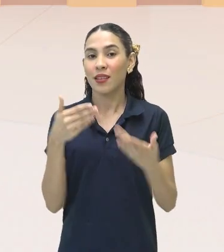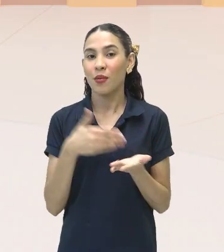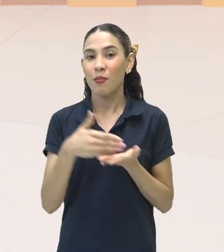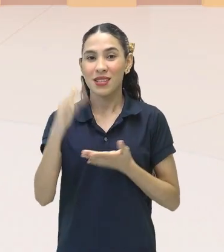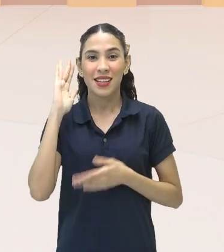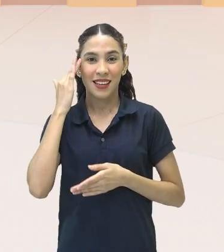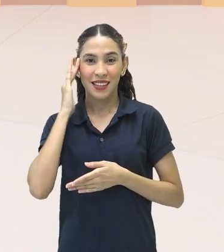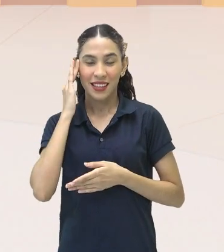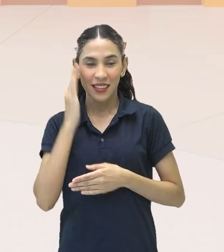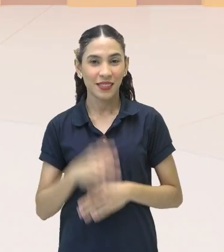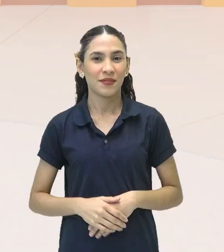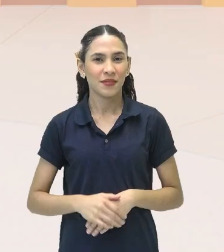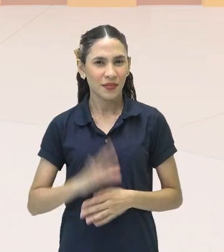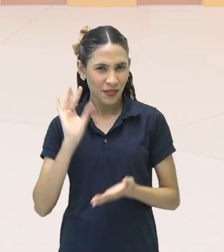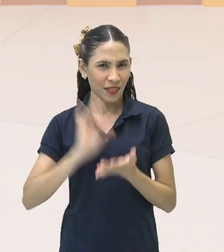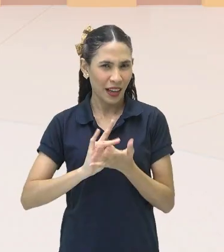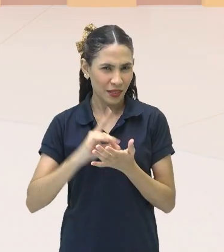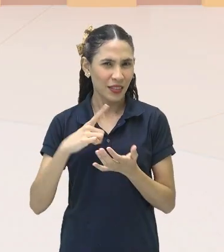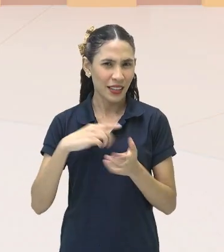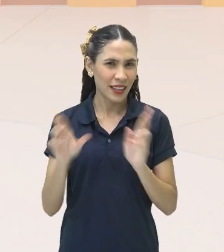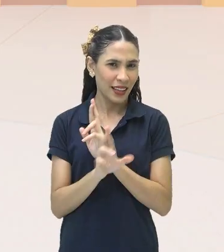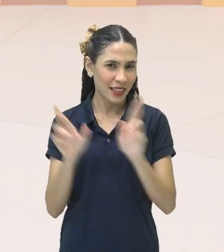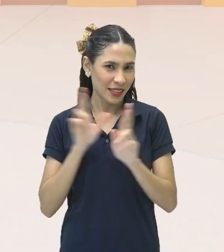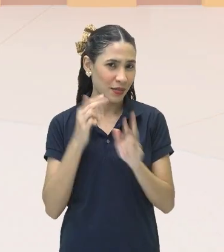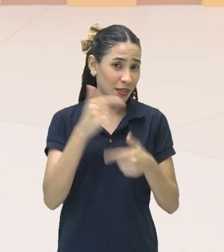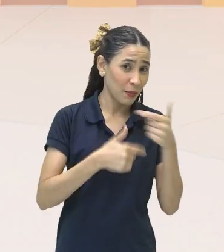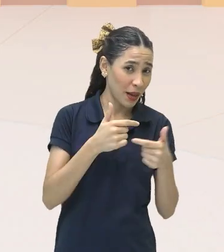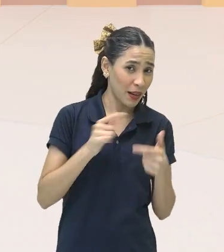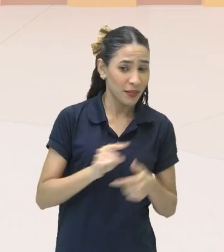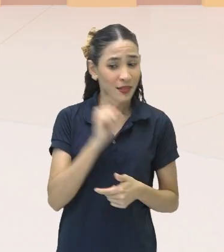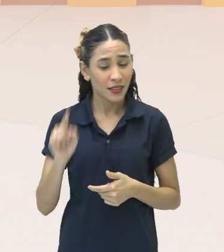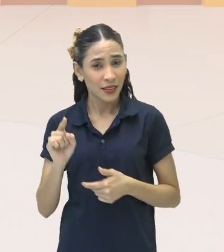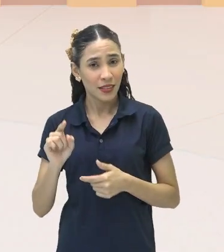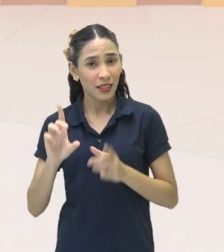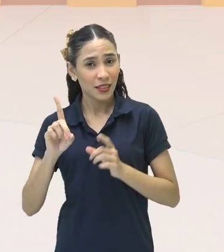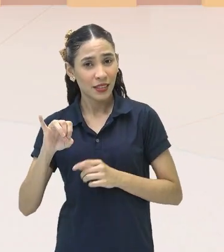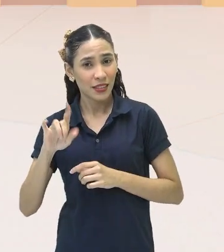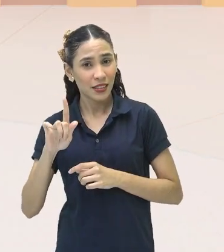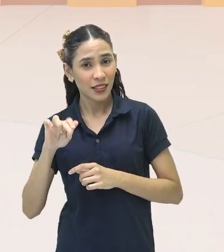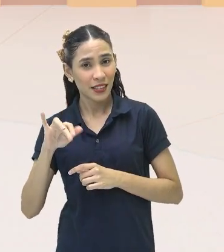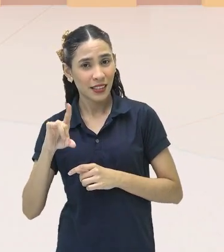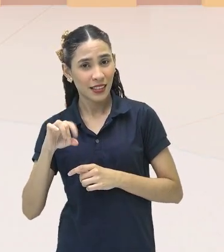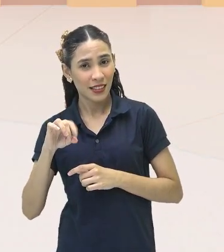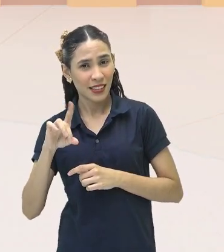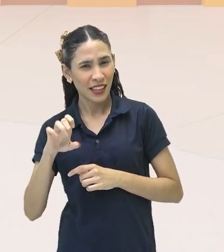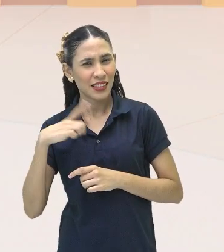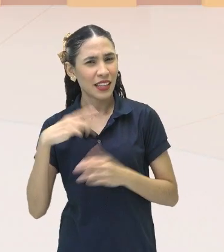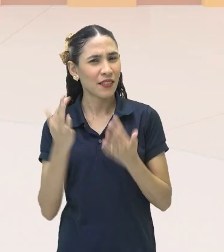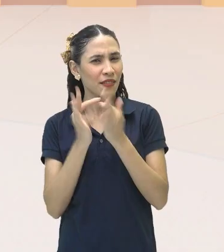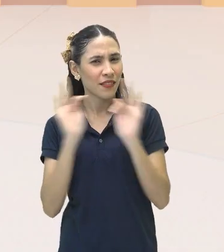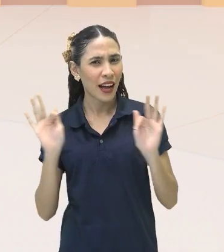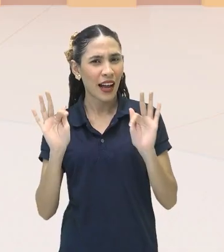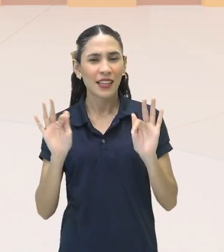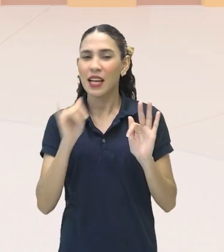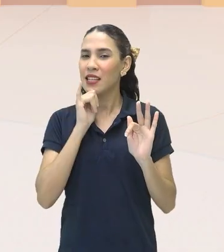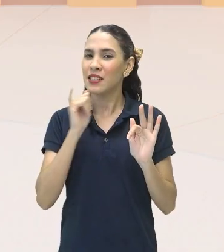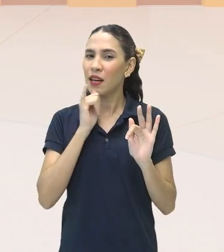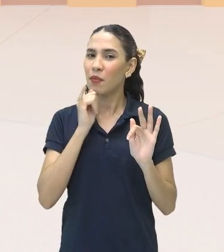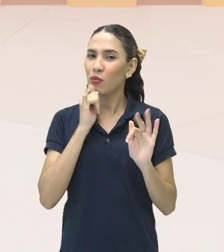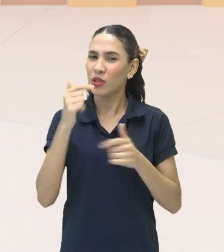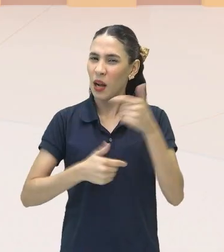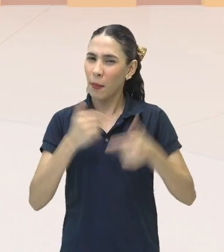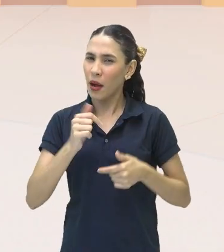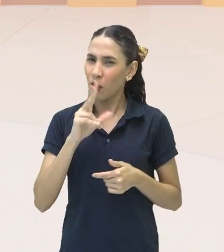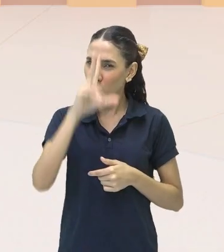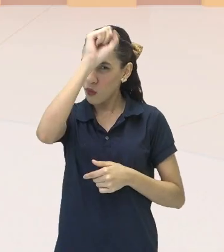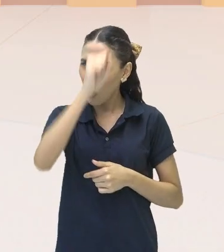pouco isso, né? Será que tem a ver essa questão de trabalho e dignidade, né? Tem até umas frases antigas que o trabalho dignifica o homem, mas